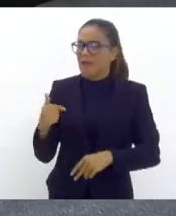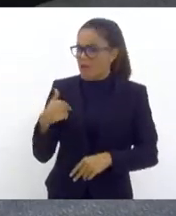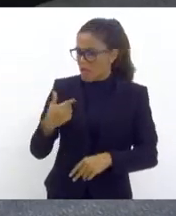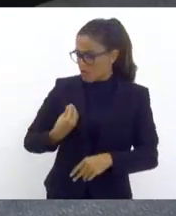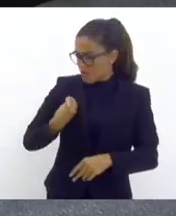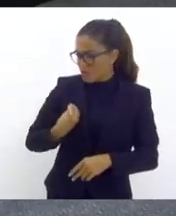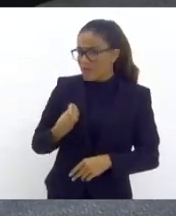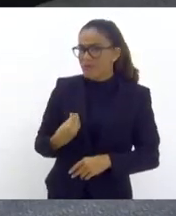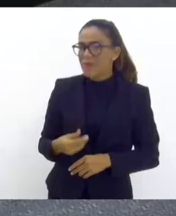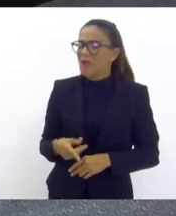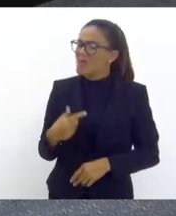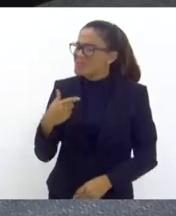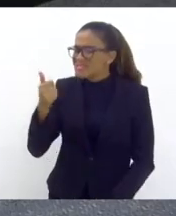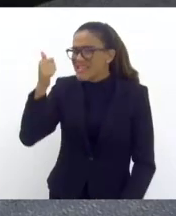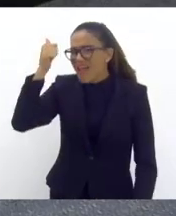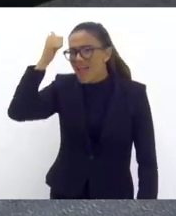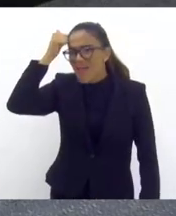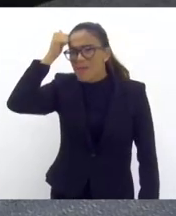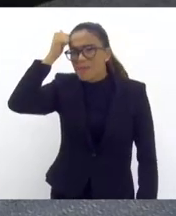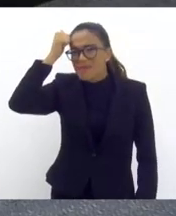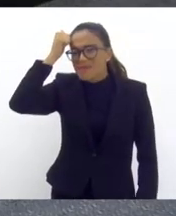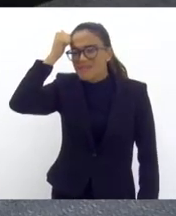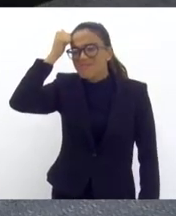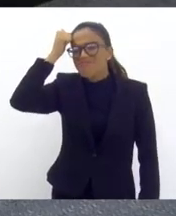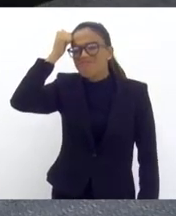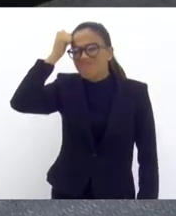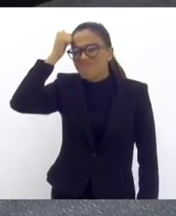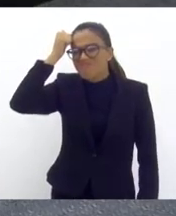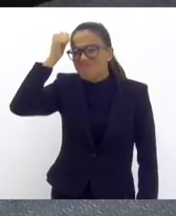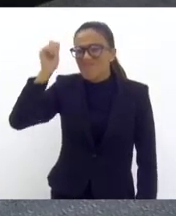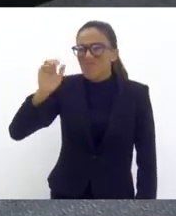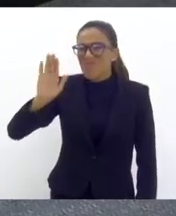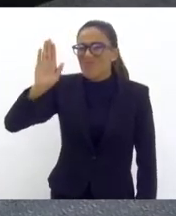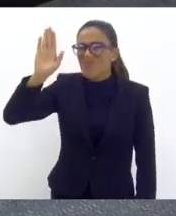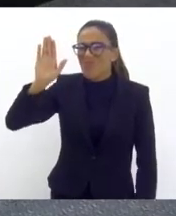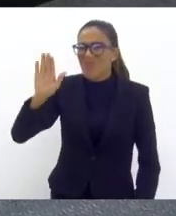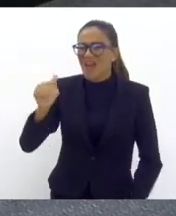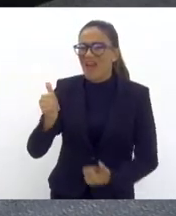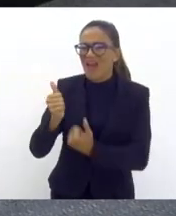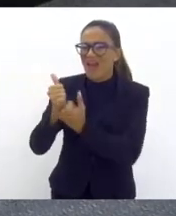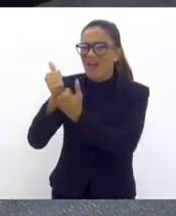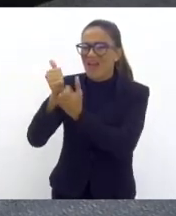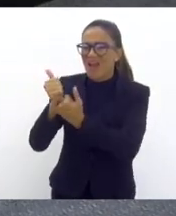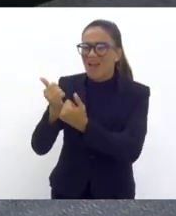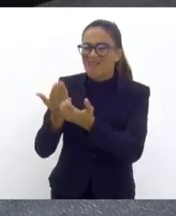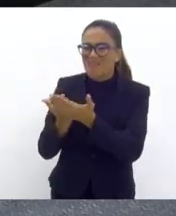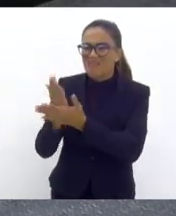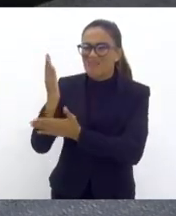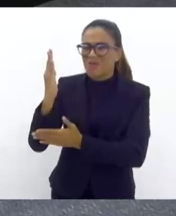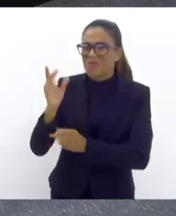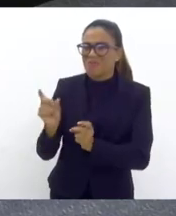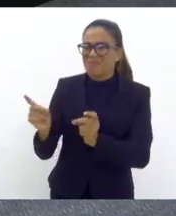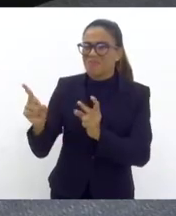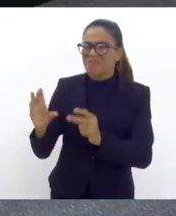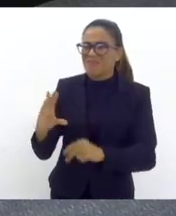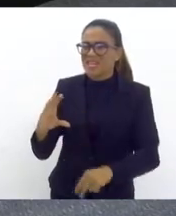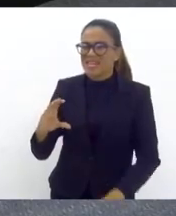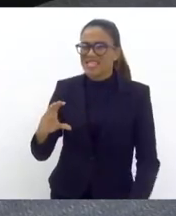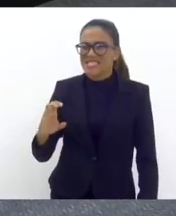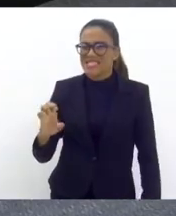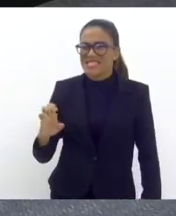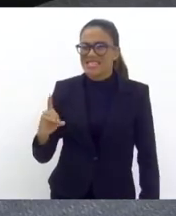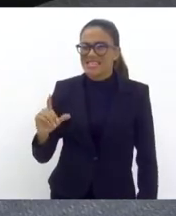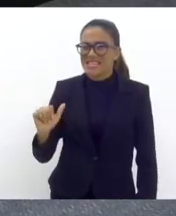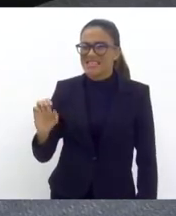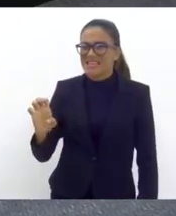hoje ele falou me arrependi Lucinha de ter voltado a favor se eu soubesse ele é esse tipo de sacanagem eu não teria votado teria